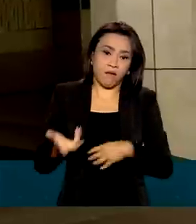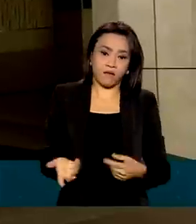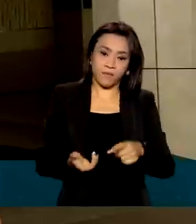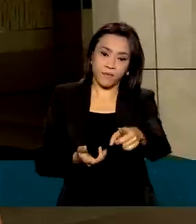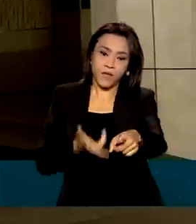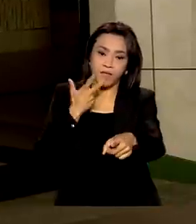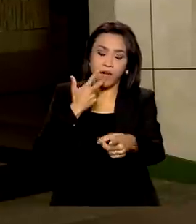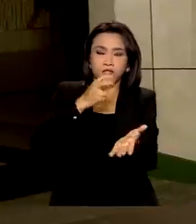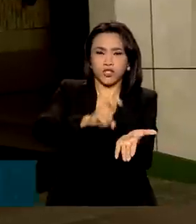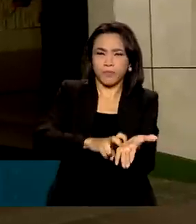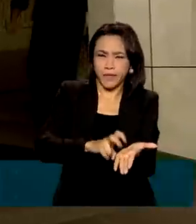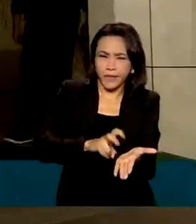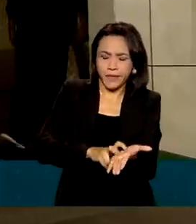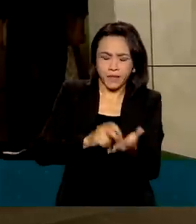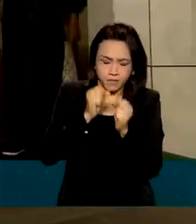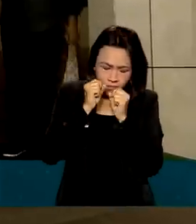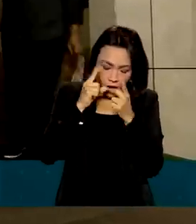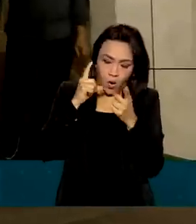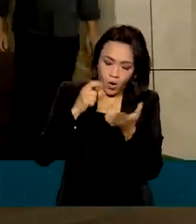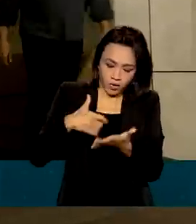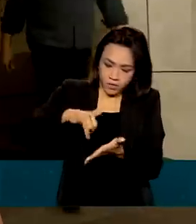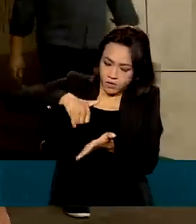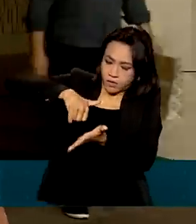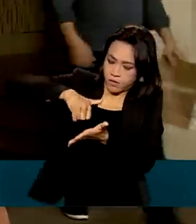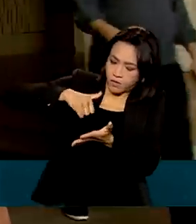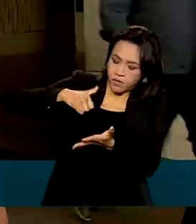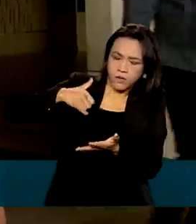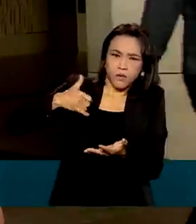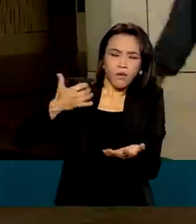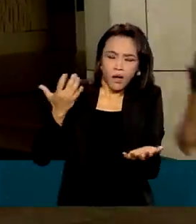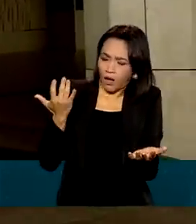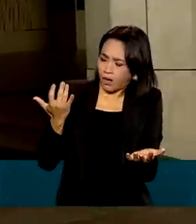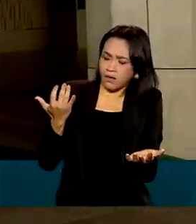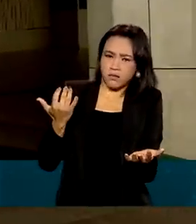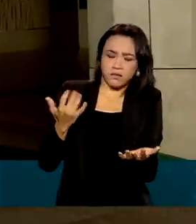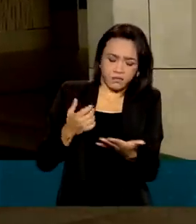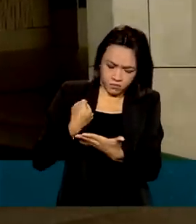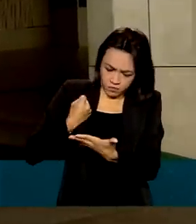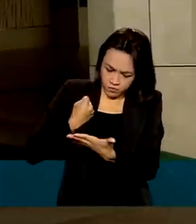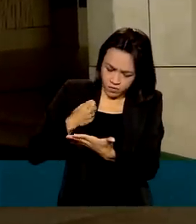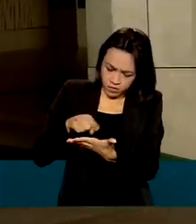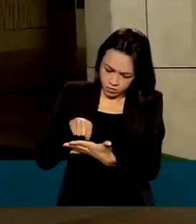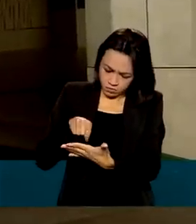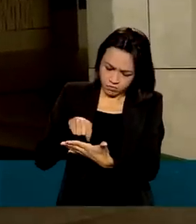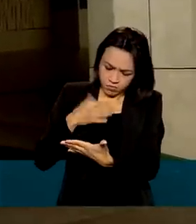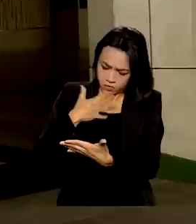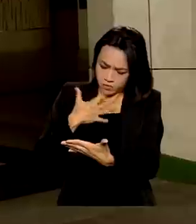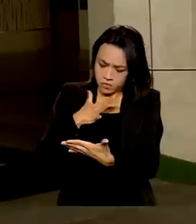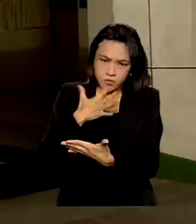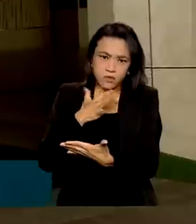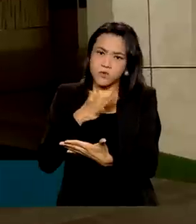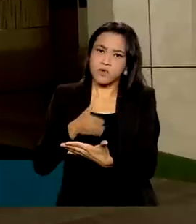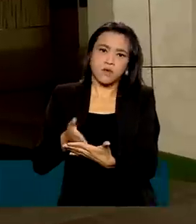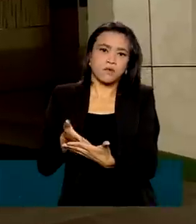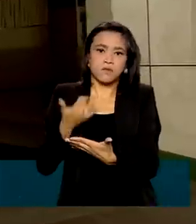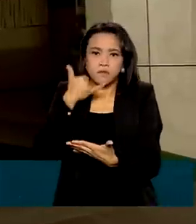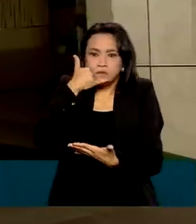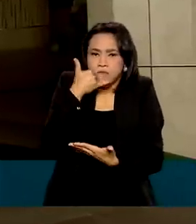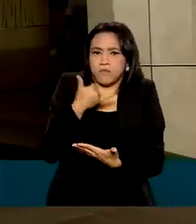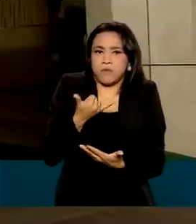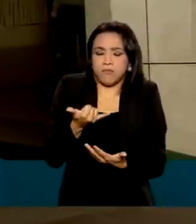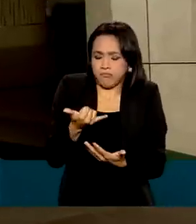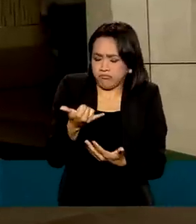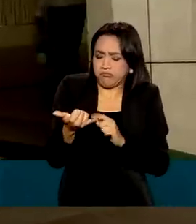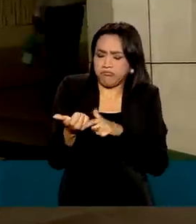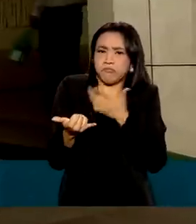manhã, meu celular, eu já amanheço com o celular tocando, com um número que eu desconheço completamente. Não faço nem